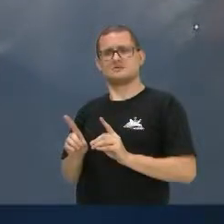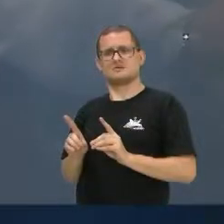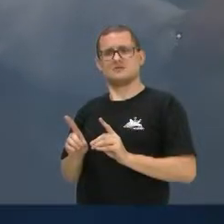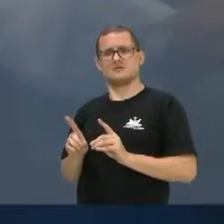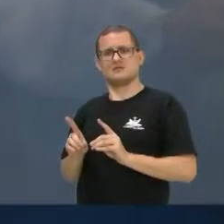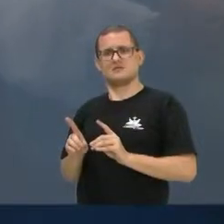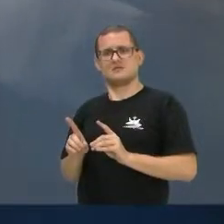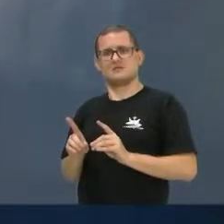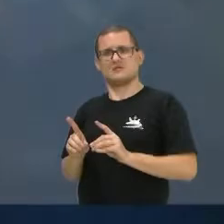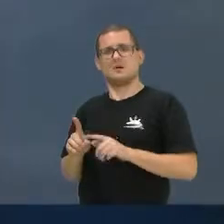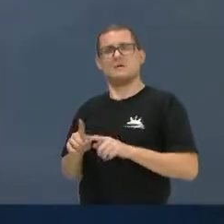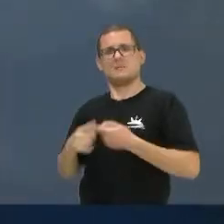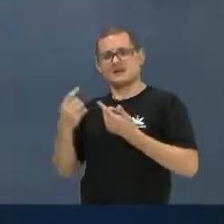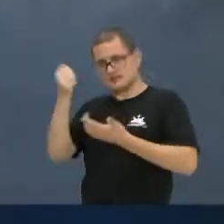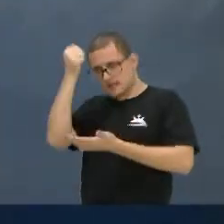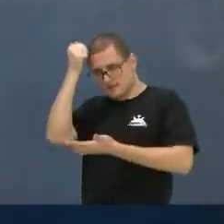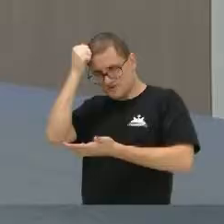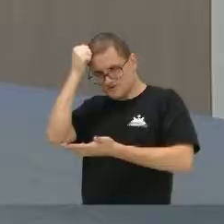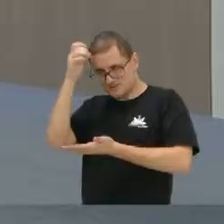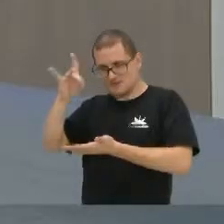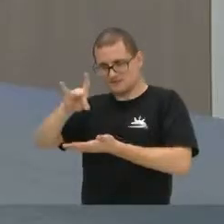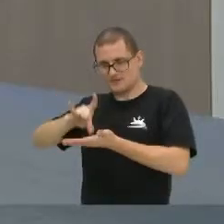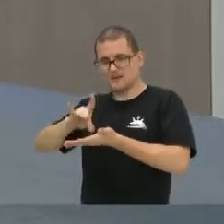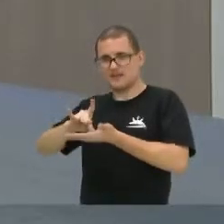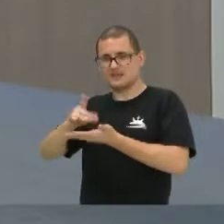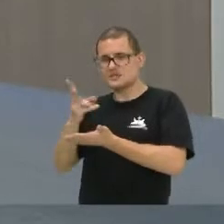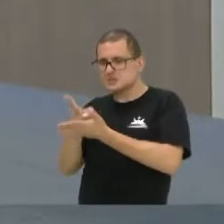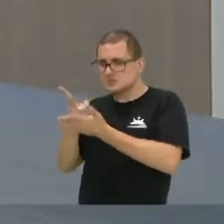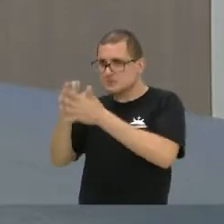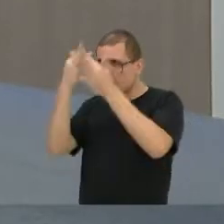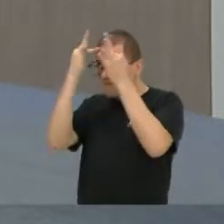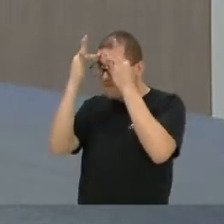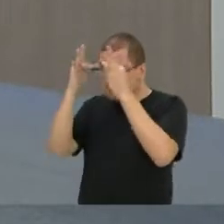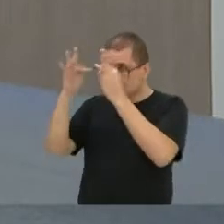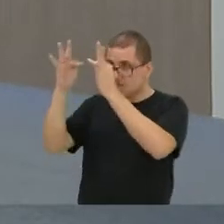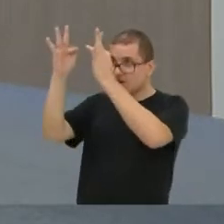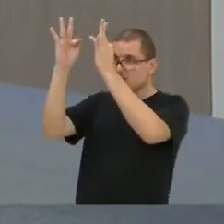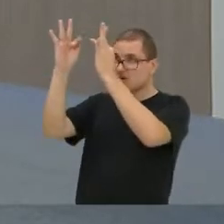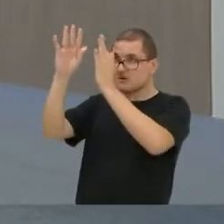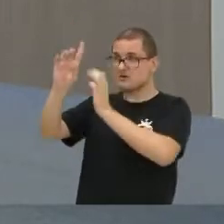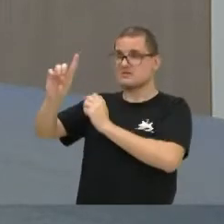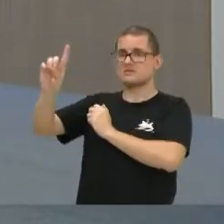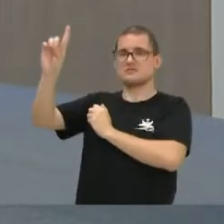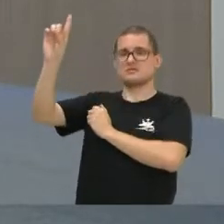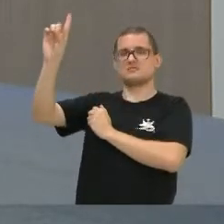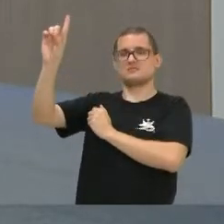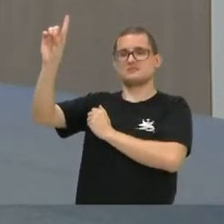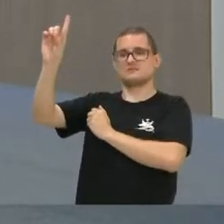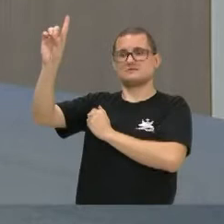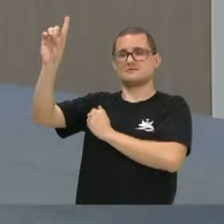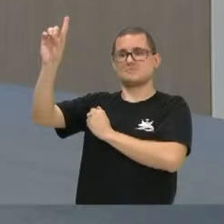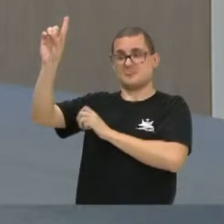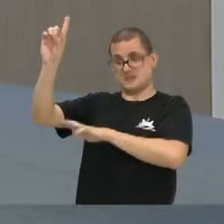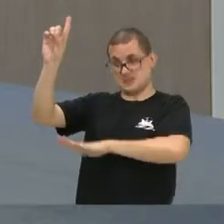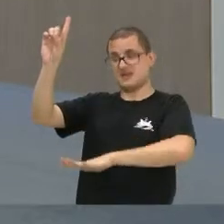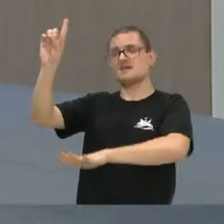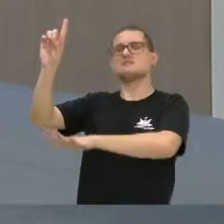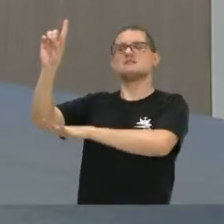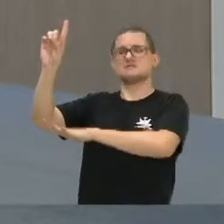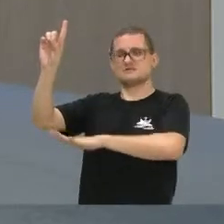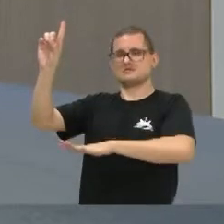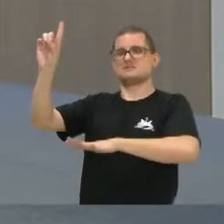em luta é mas arrependida cê se mantenha em fidelidade numa relação de fidelidade com deus